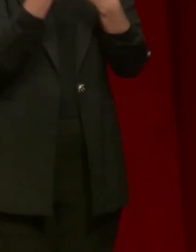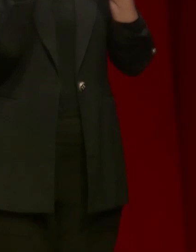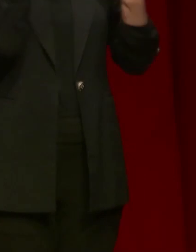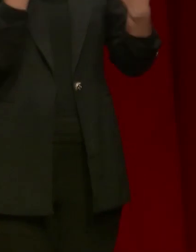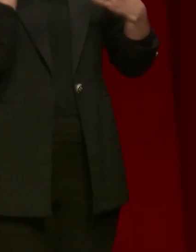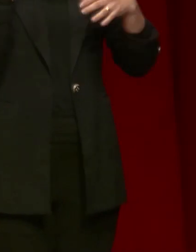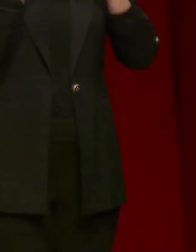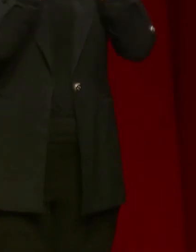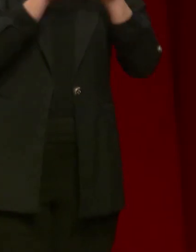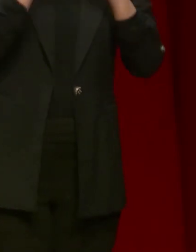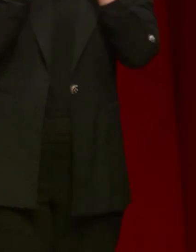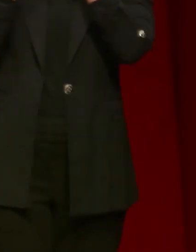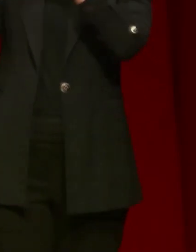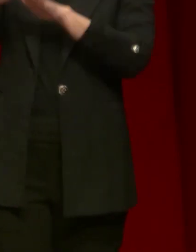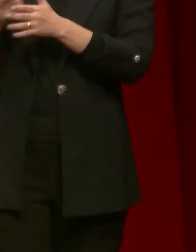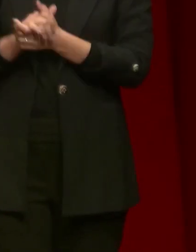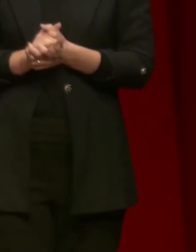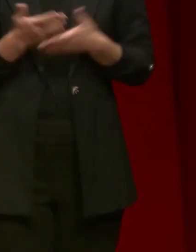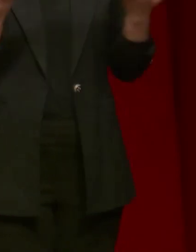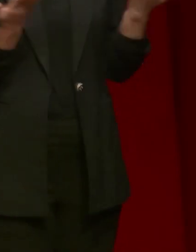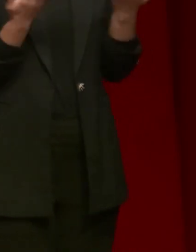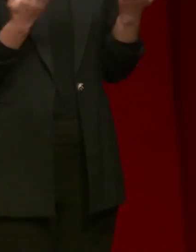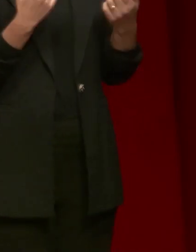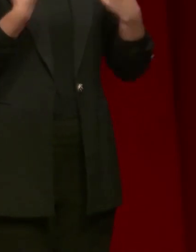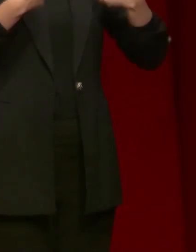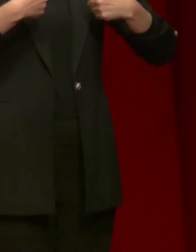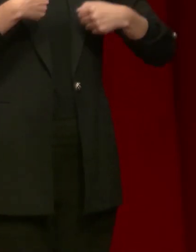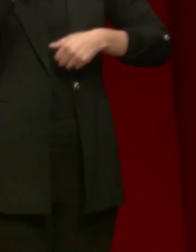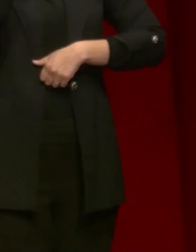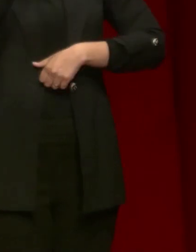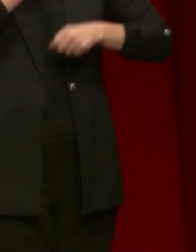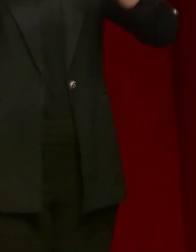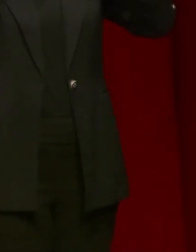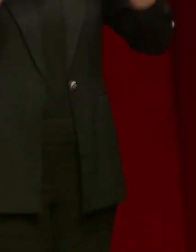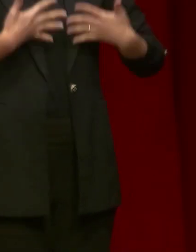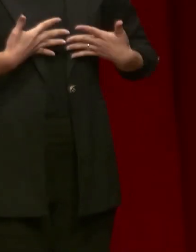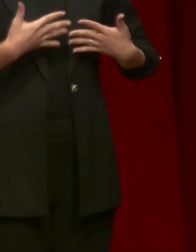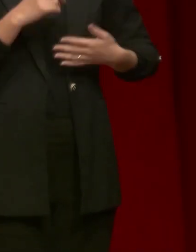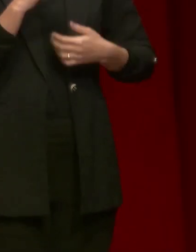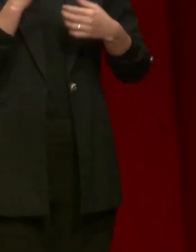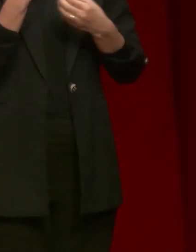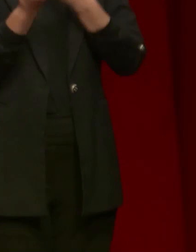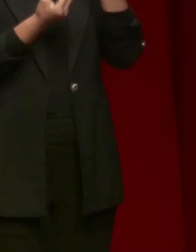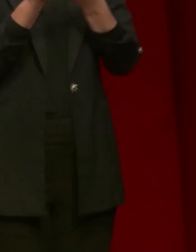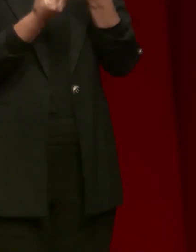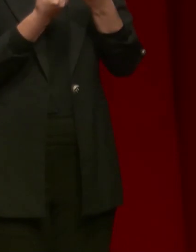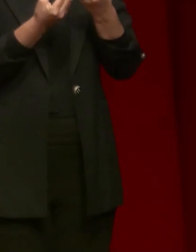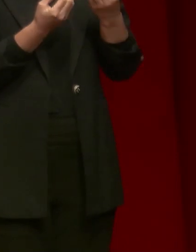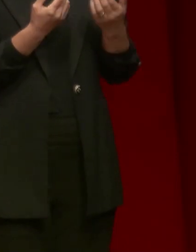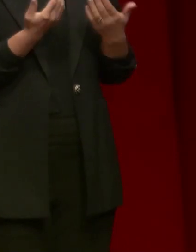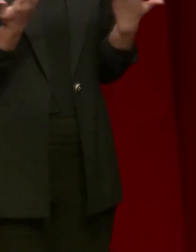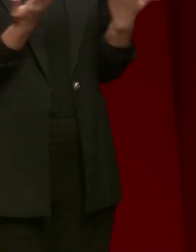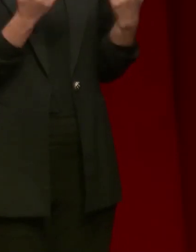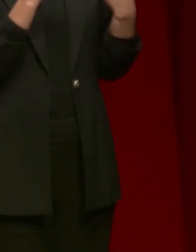Deus abençoe vocês. A audiodescrição, não é isso? Então, de quem primeiro,